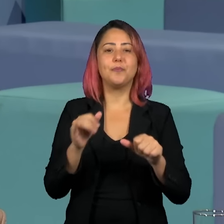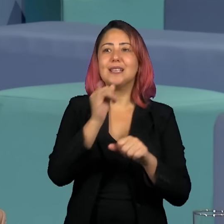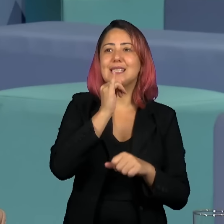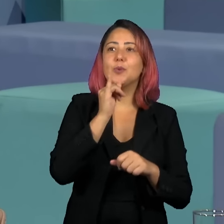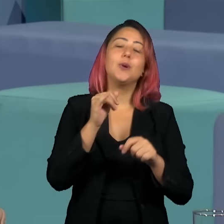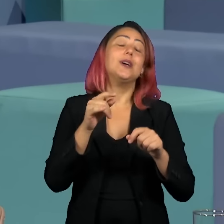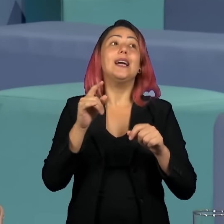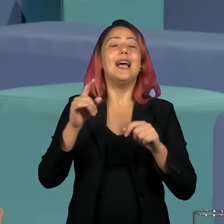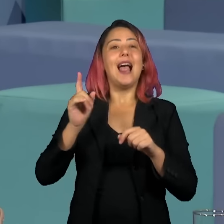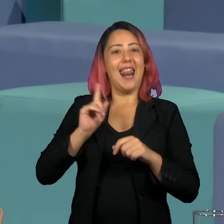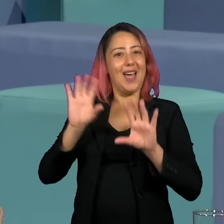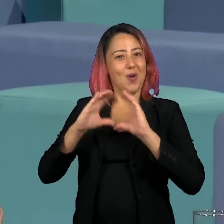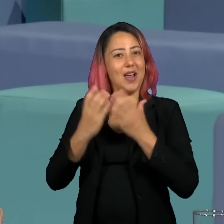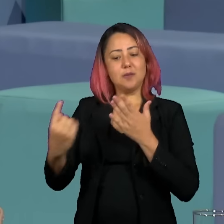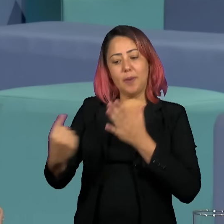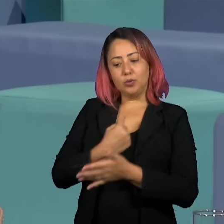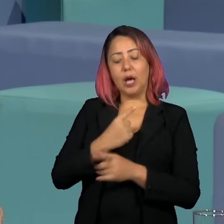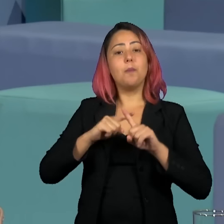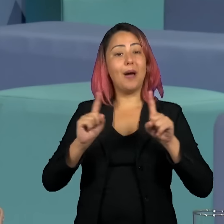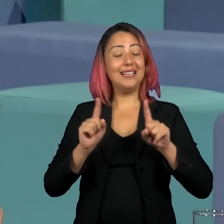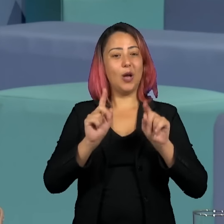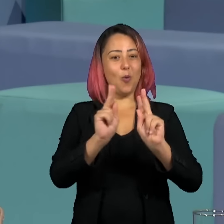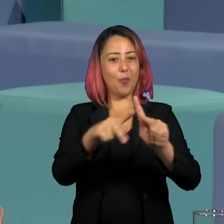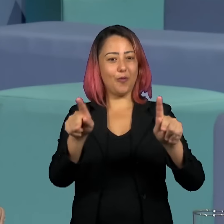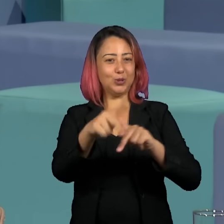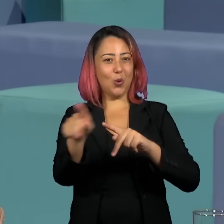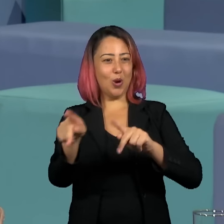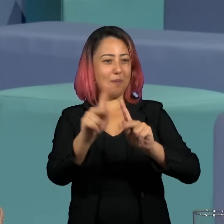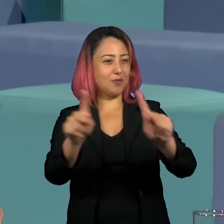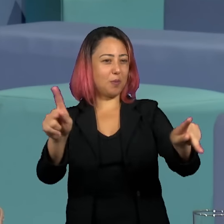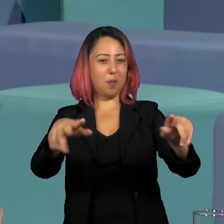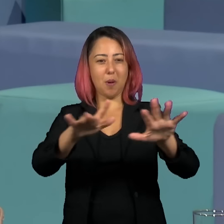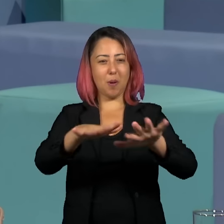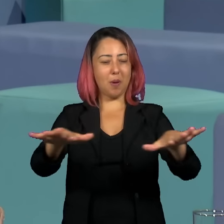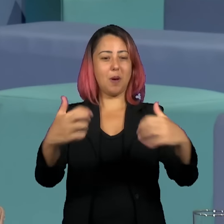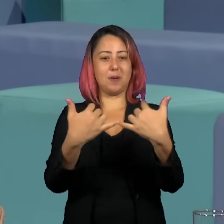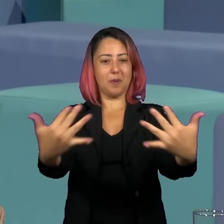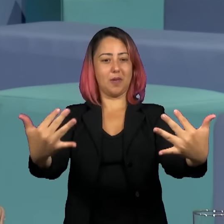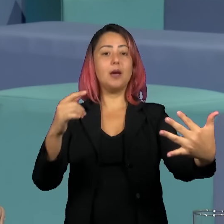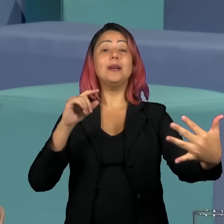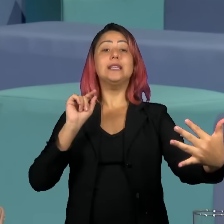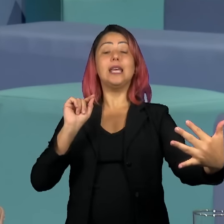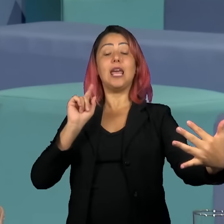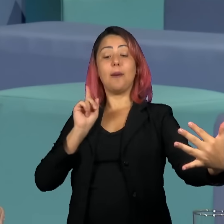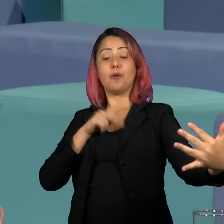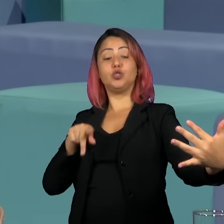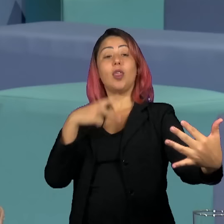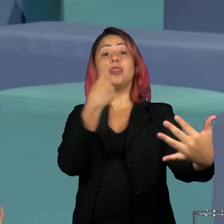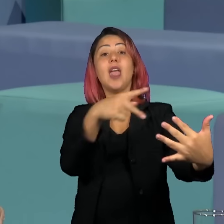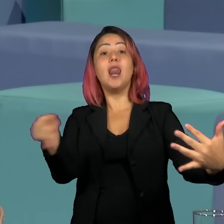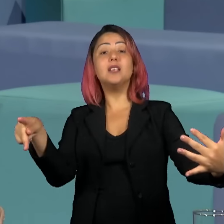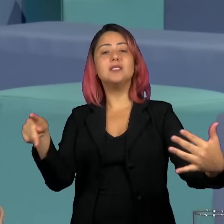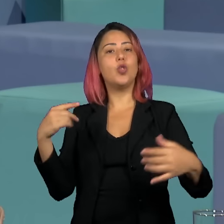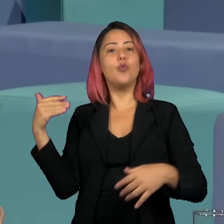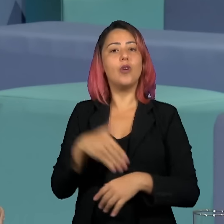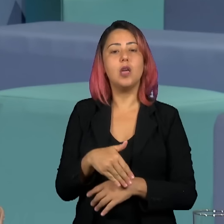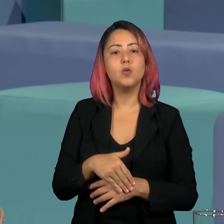professores né como é que se a gente não mudar a pedagogia né se a gente não mudar a formação dess professores Isso vai ser muito mais